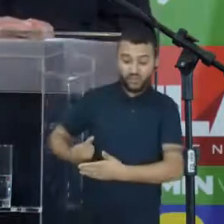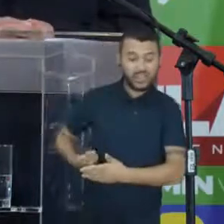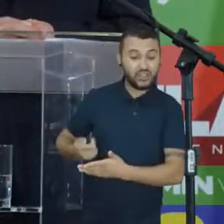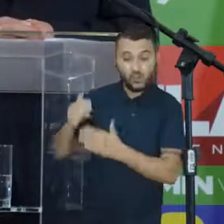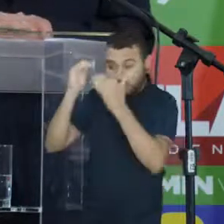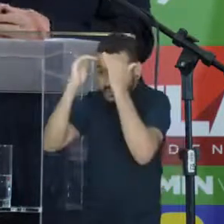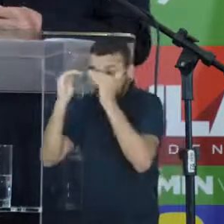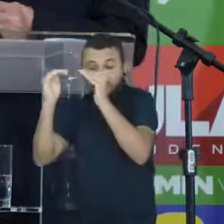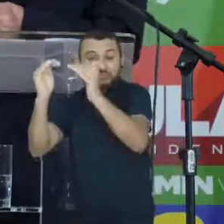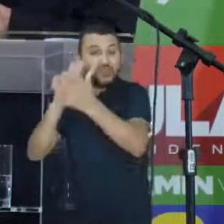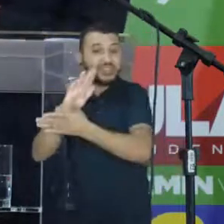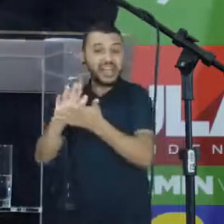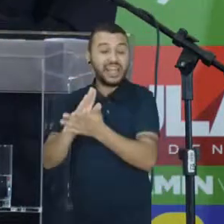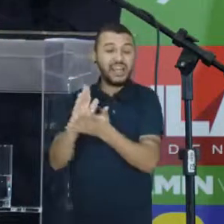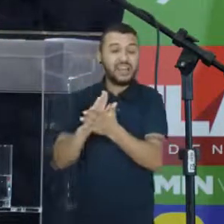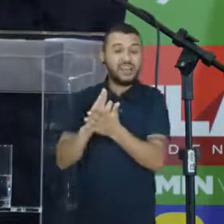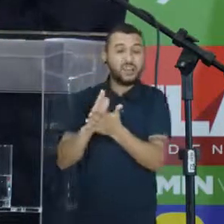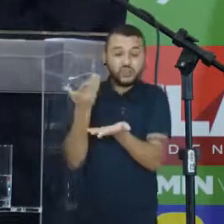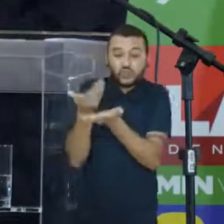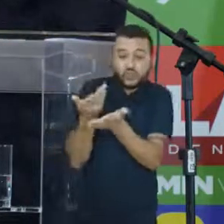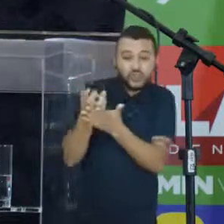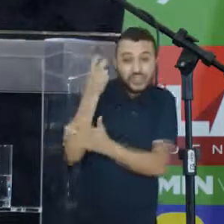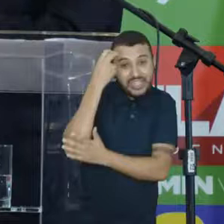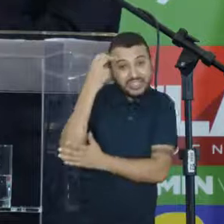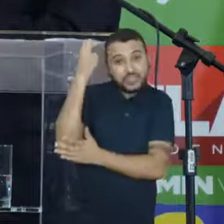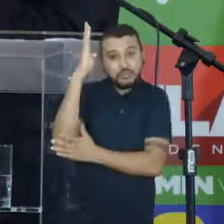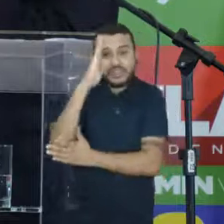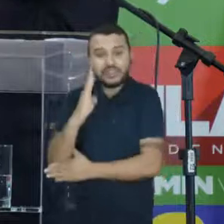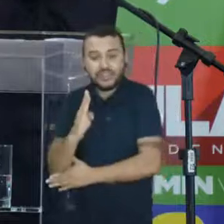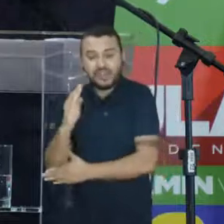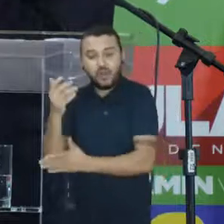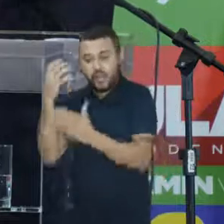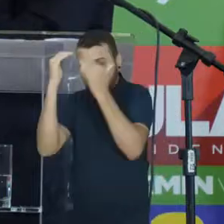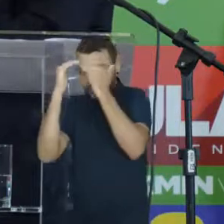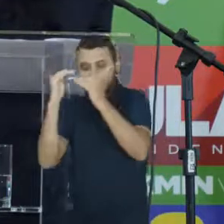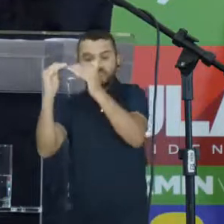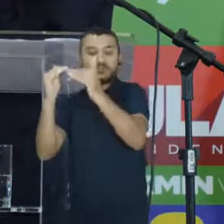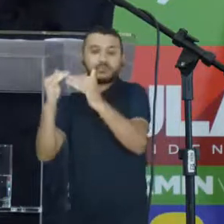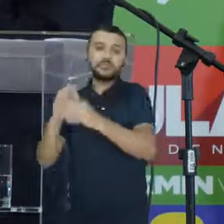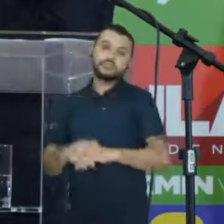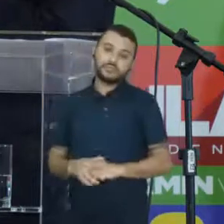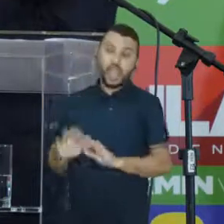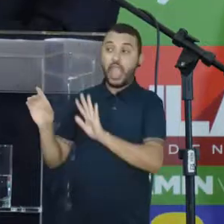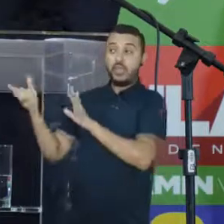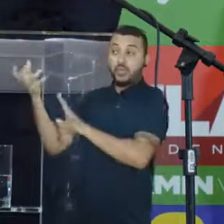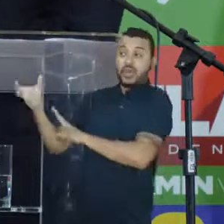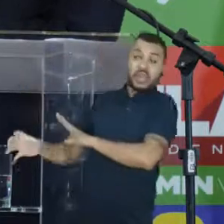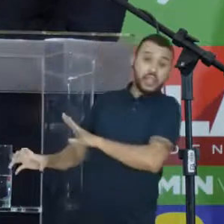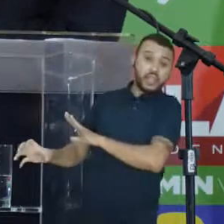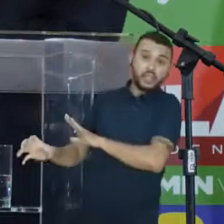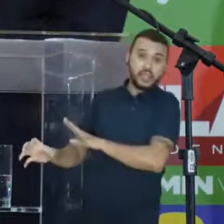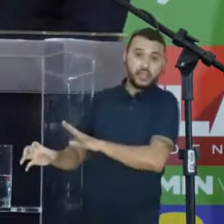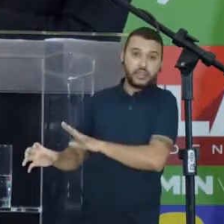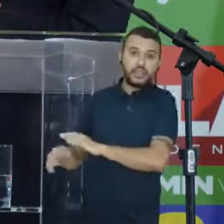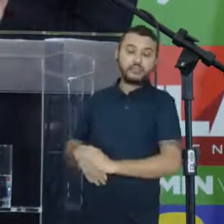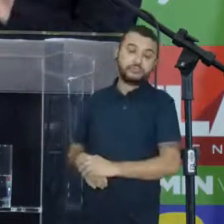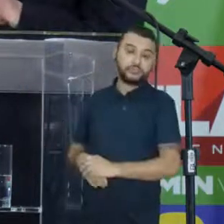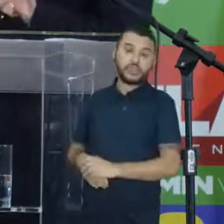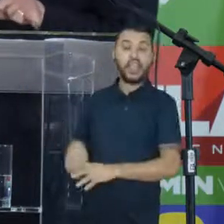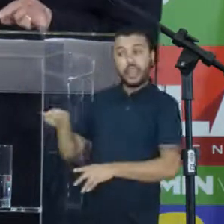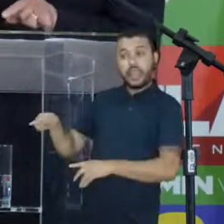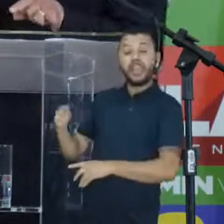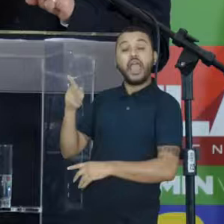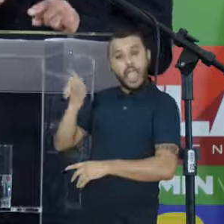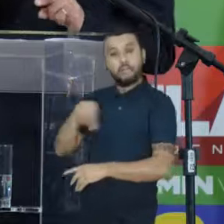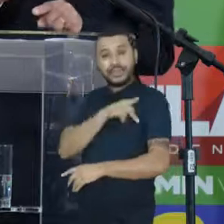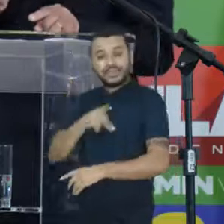brasileira. Ninguém queria que ele fosse o responsável. A gente só queria que ele fizesse o que o chefe de Estado tem que fazer. Quando o chefe